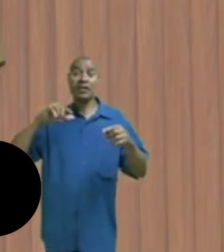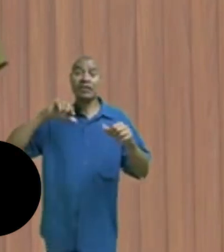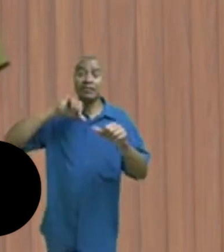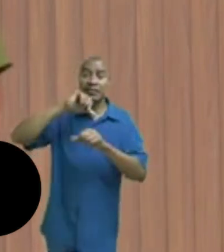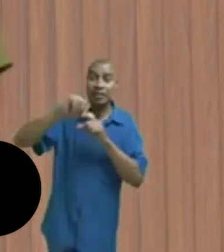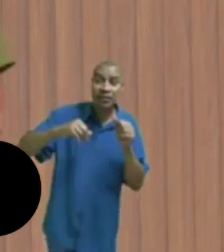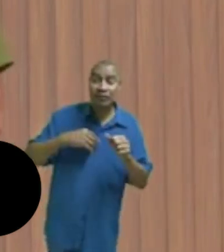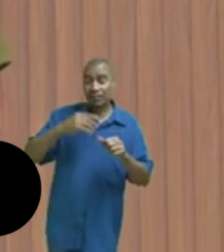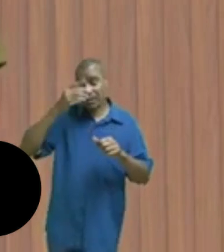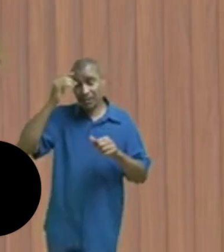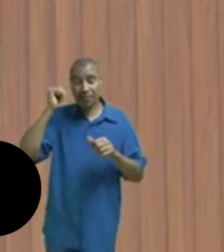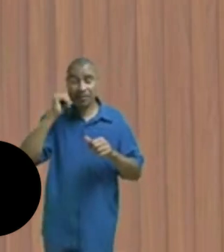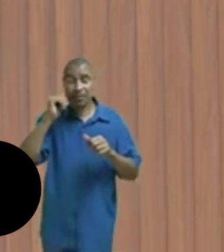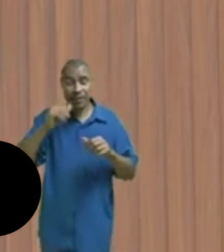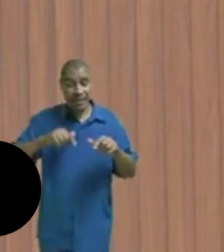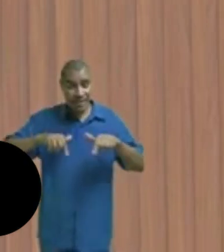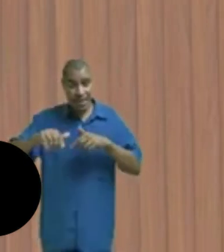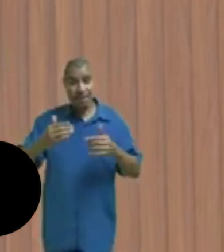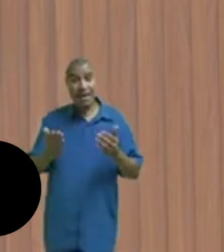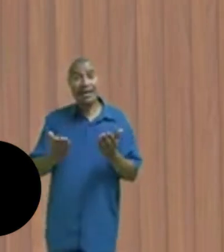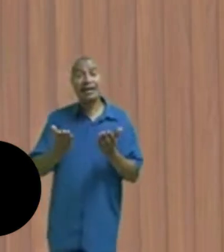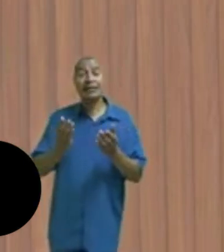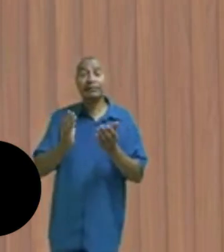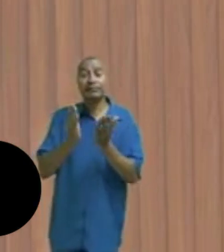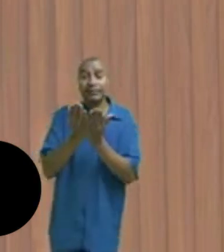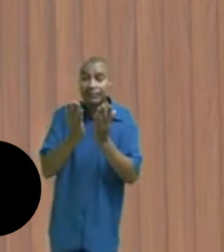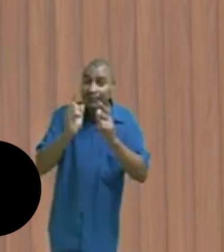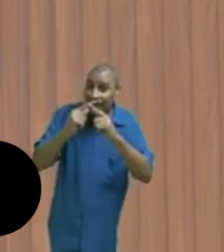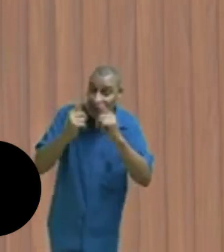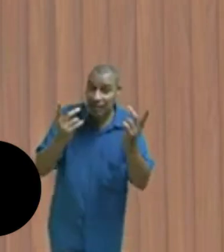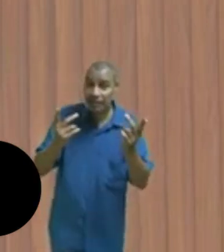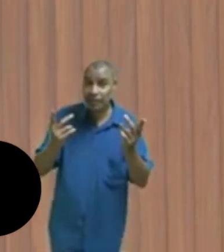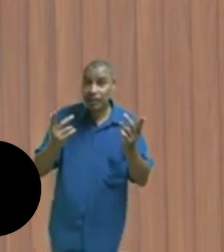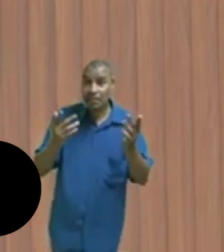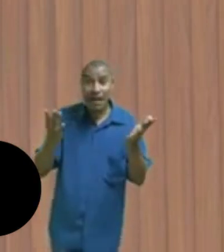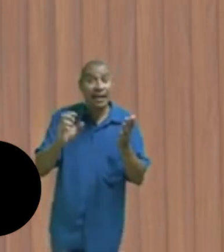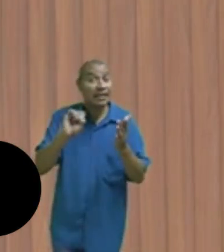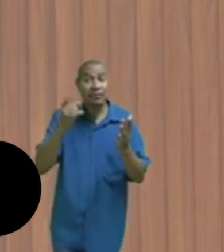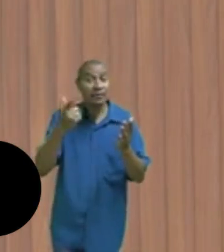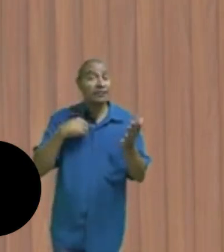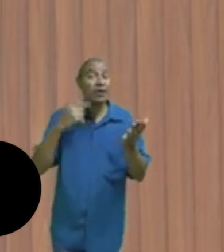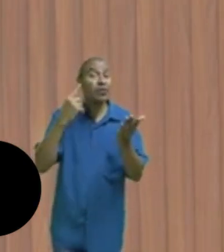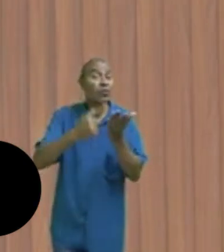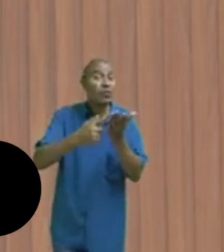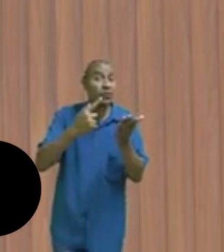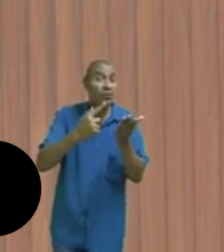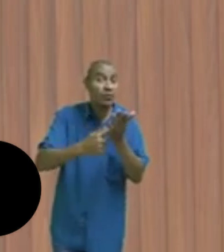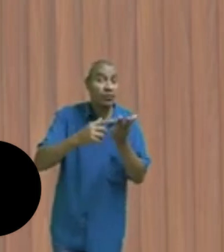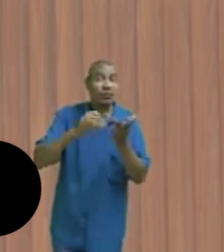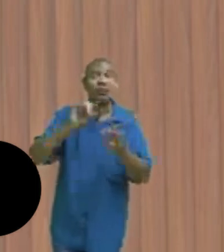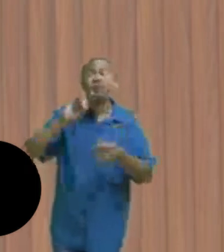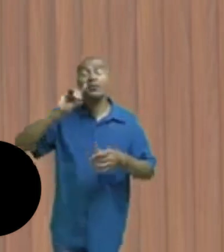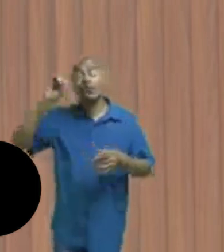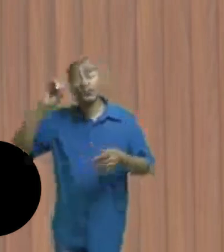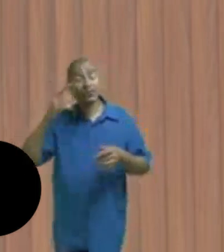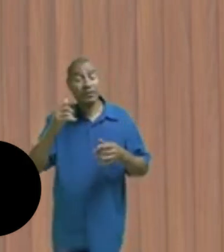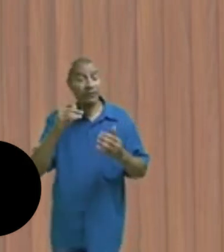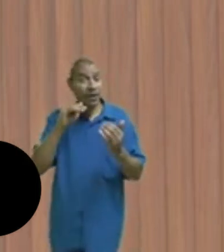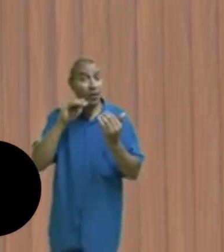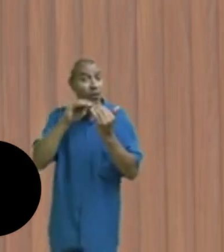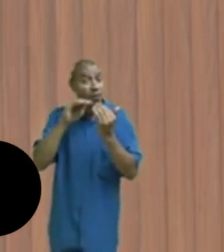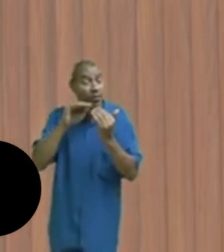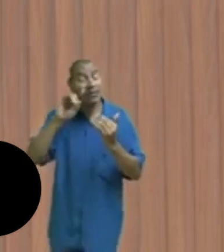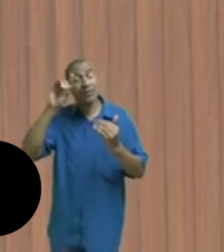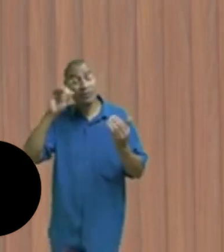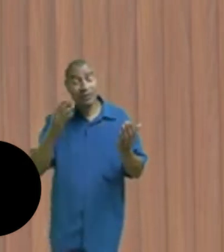homens e mulheres que viveram toda a sua vida religiosa, mas de fato nunca se encontraram com o Criador. Porque não é a